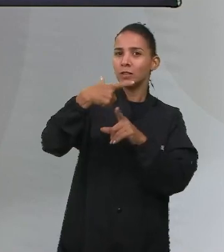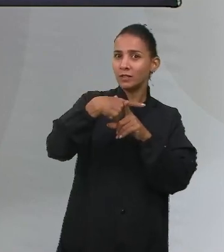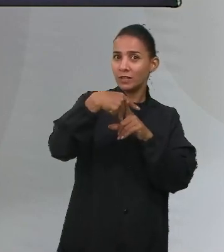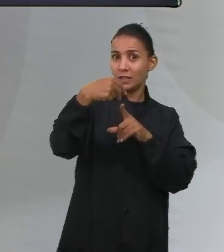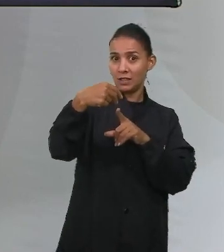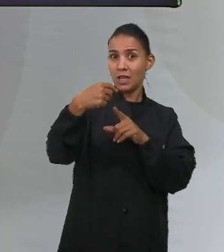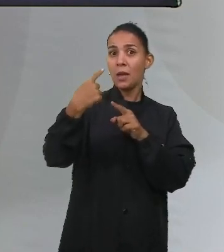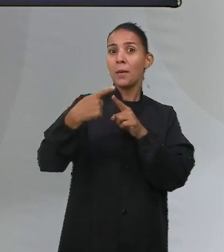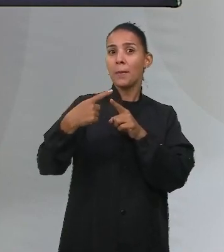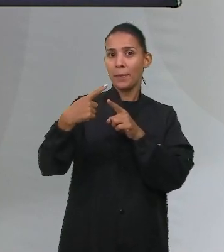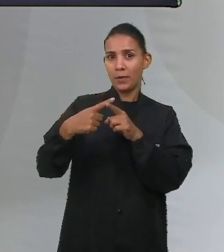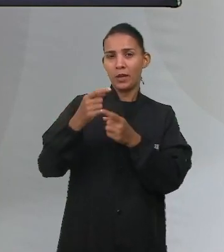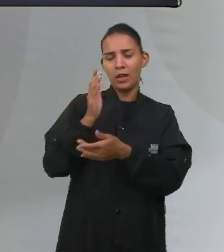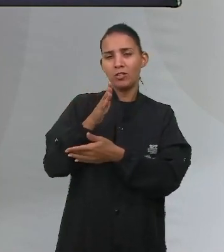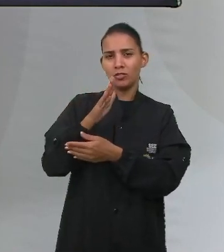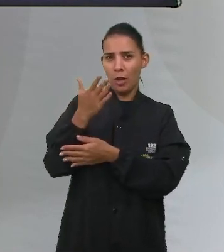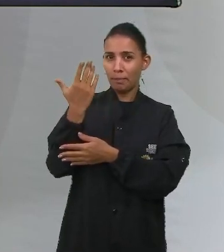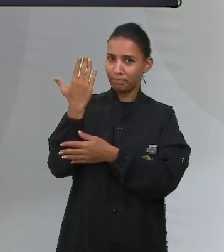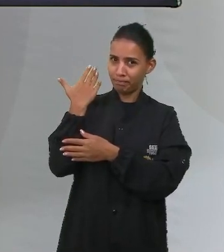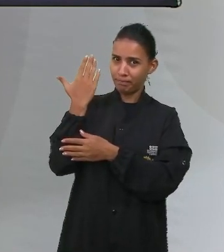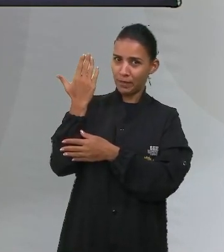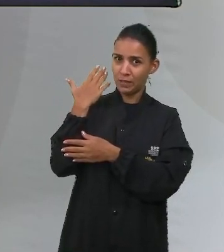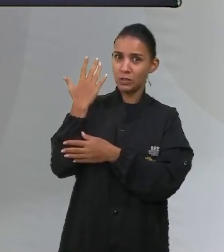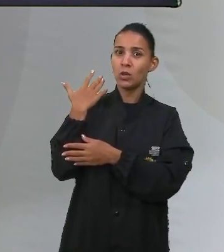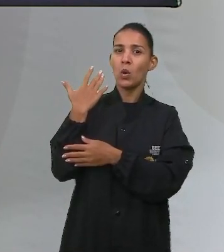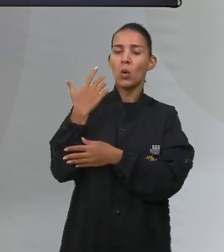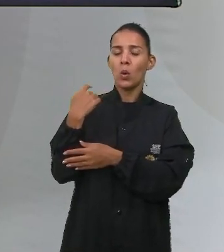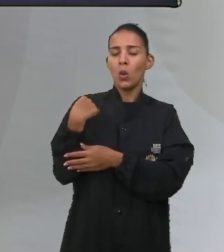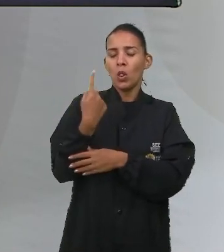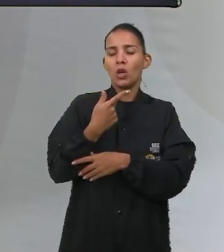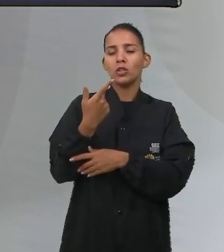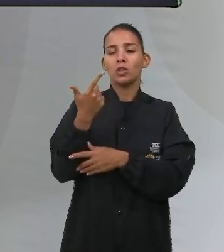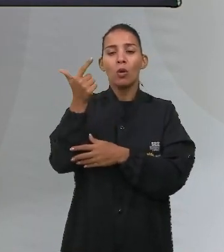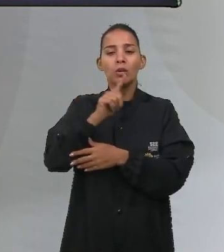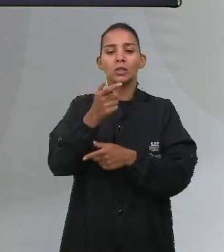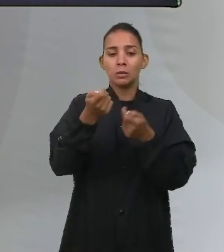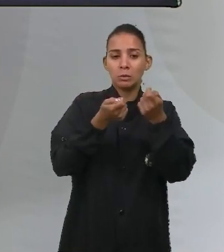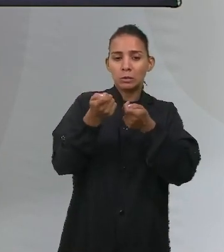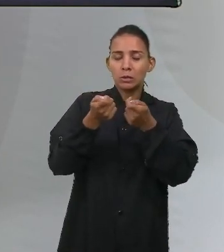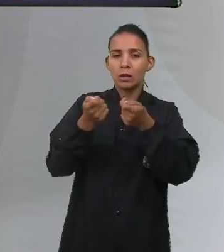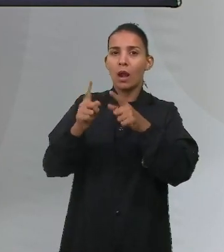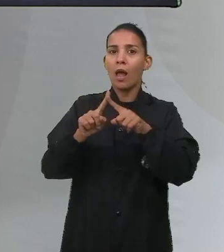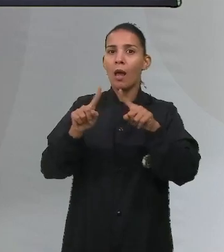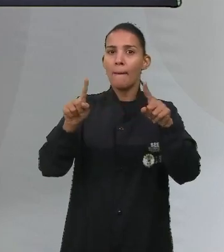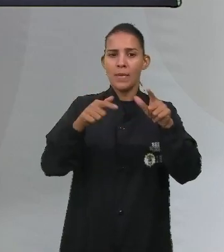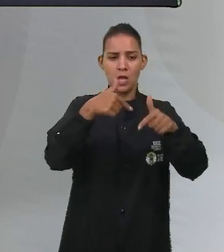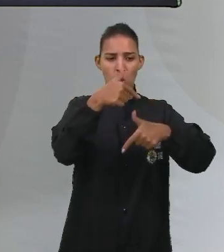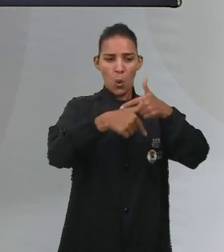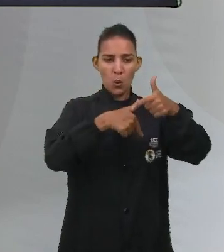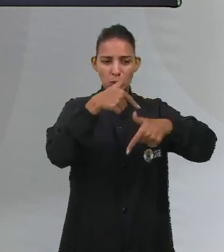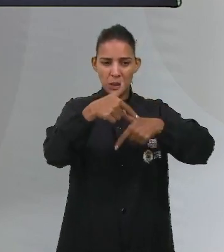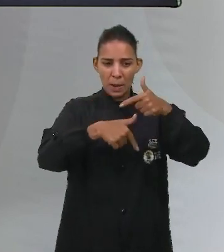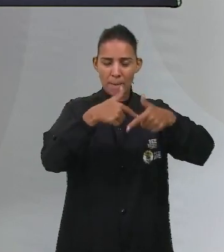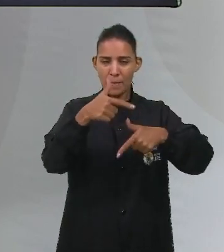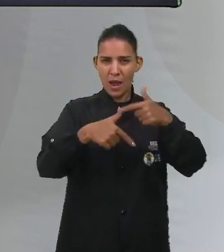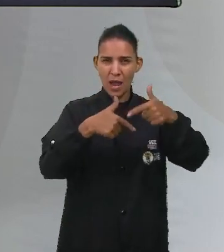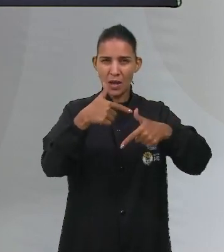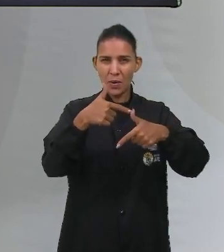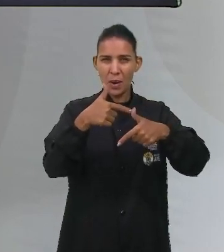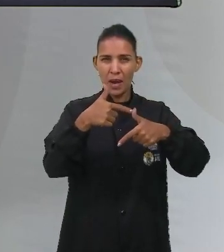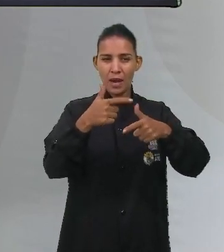ter entrado num status de controle, mas isso não quer dizer que o trabalho remoto, os